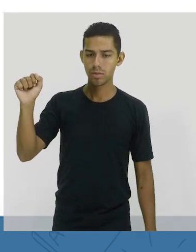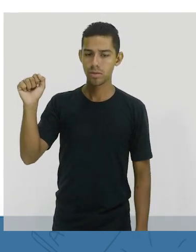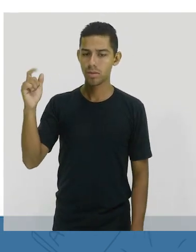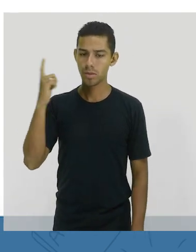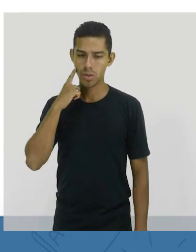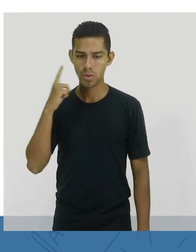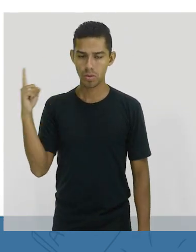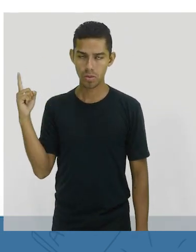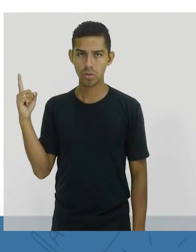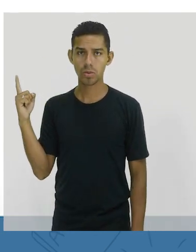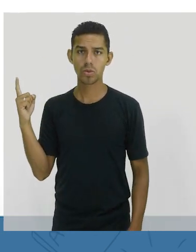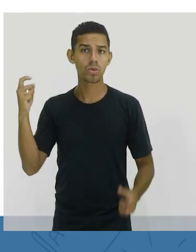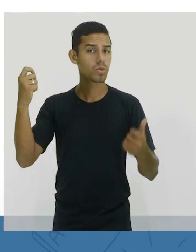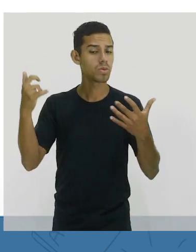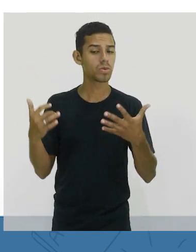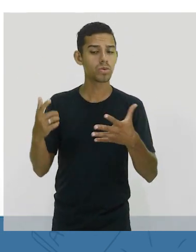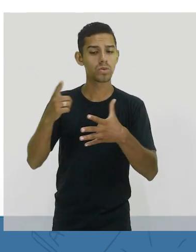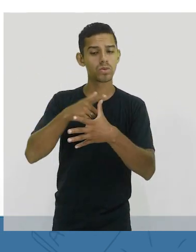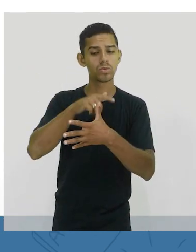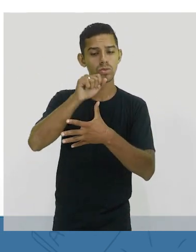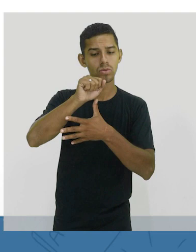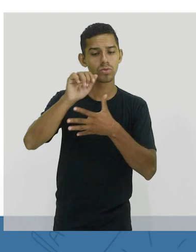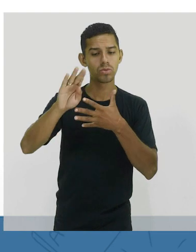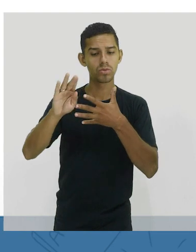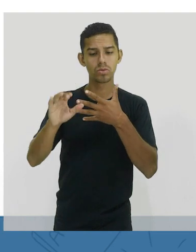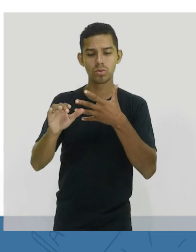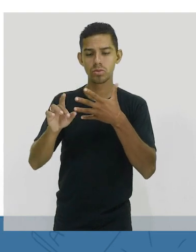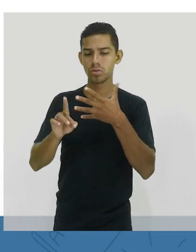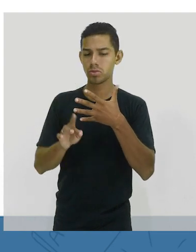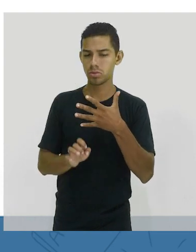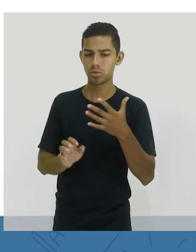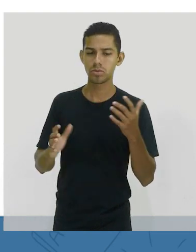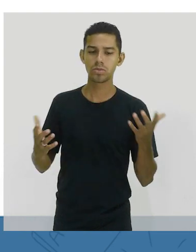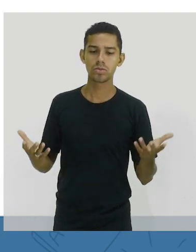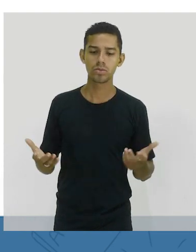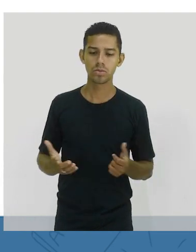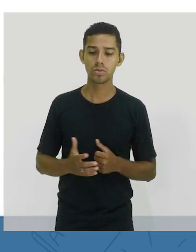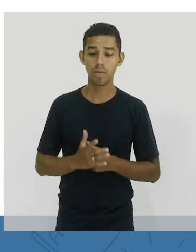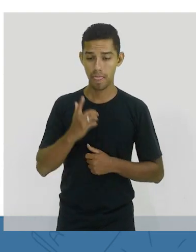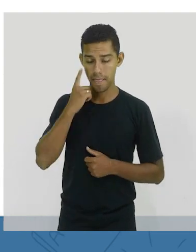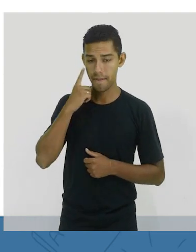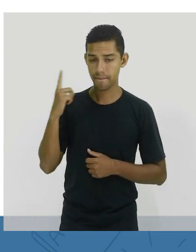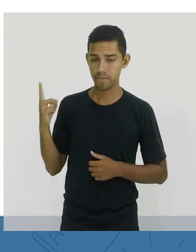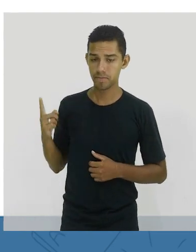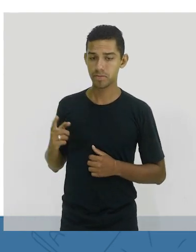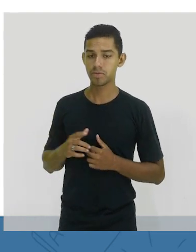E letra E, entre o laranja e o vermelho, né? Então, vamos lá.